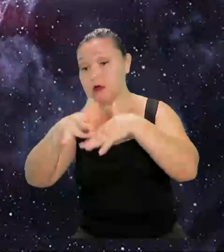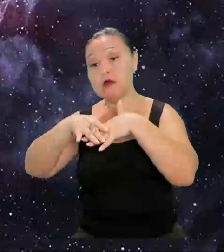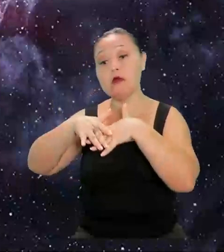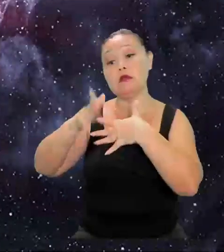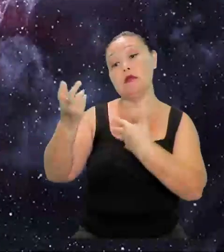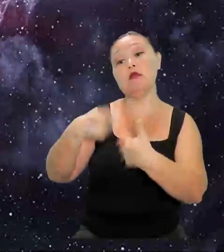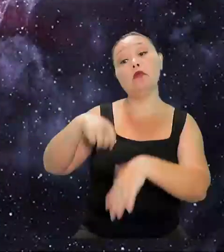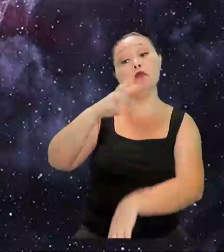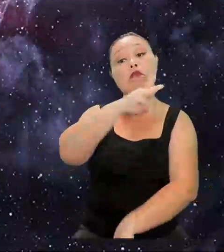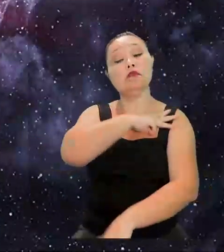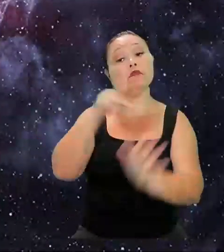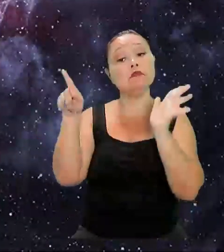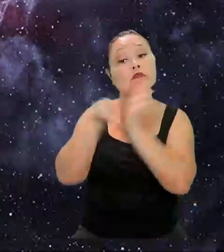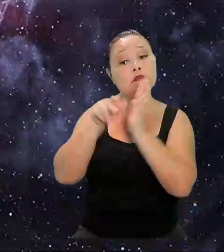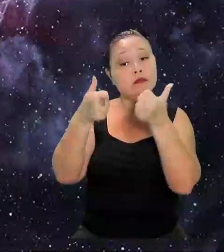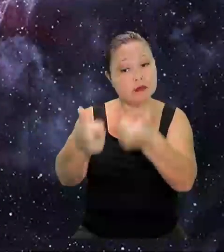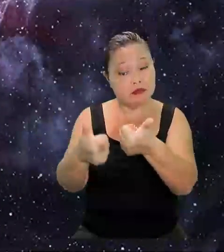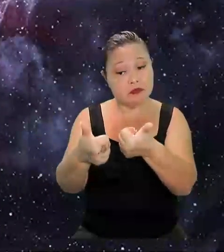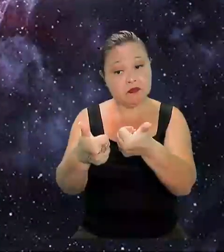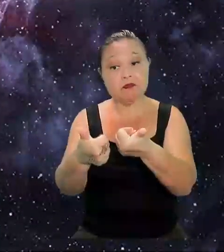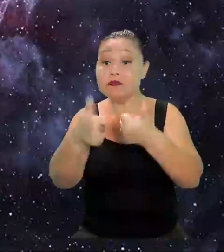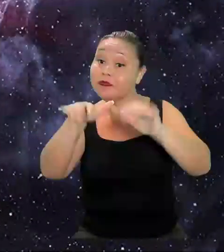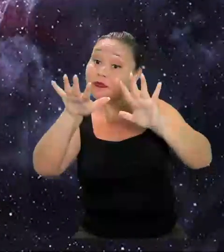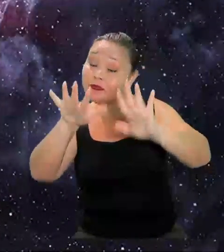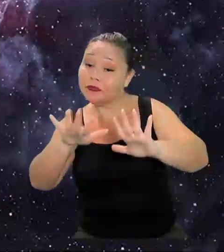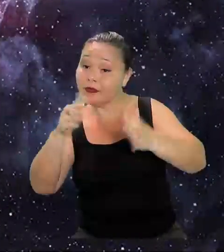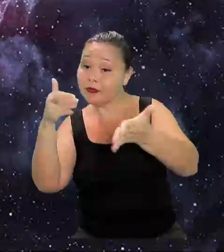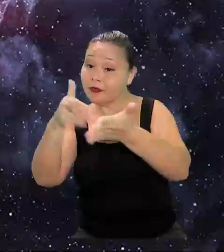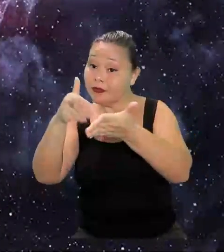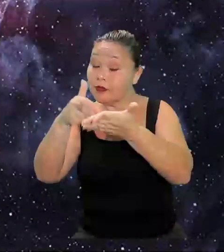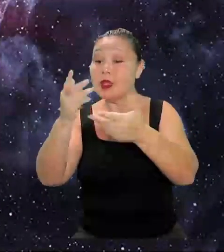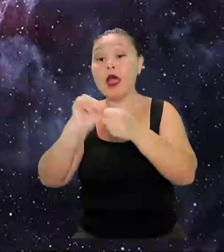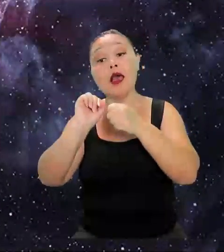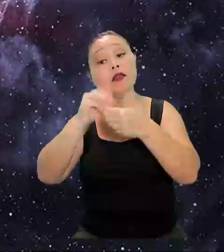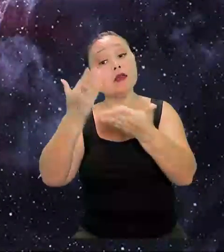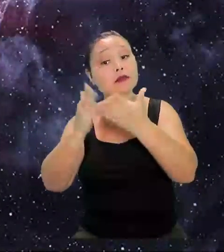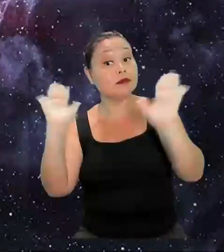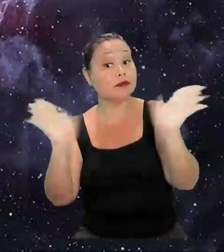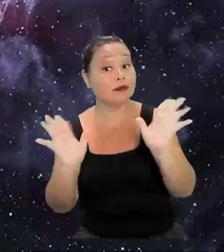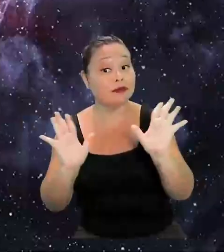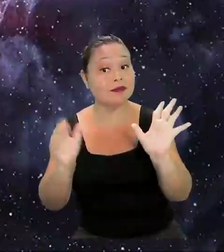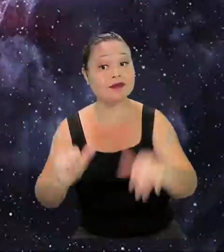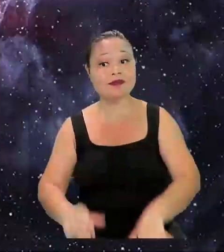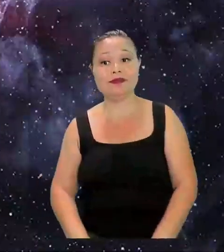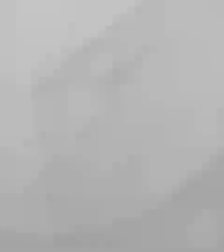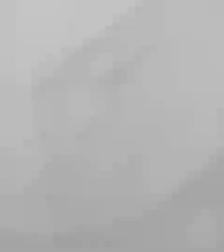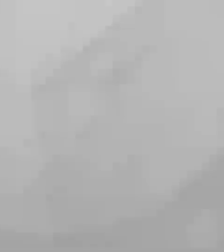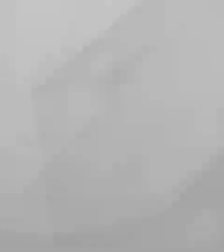matemática do 3º ano, tá bom? Ficamos por aqui, até a próxima aula, tchau, tchau!